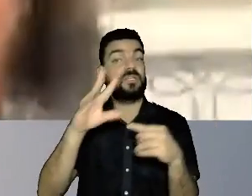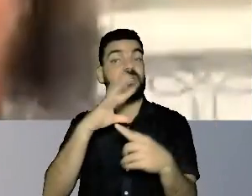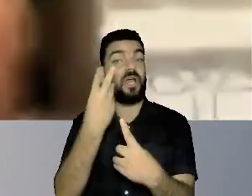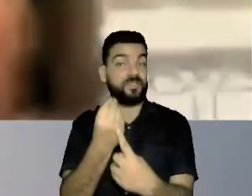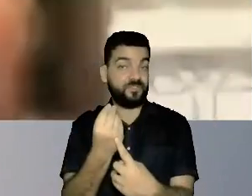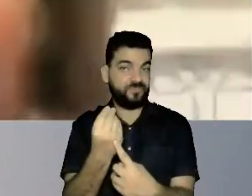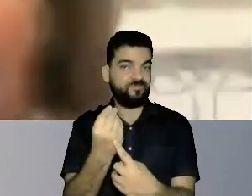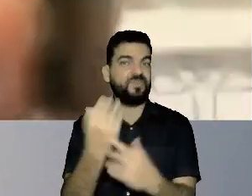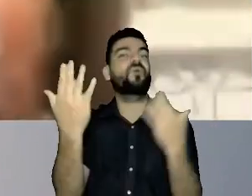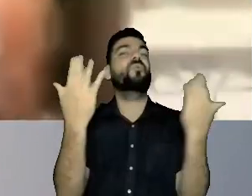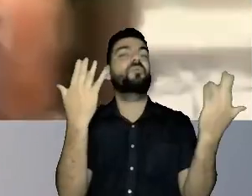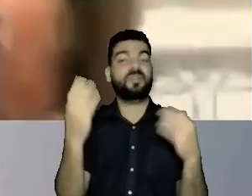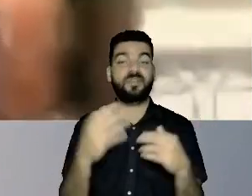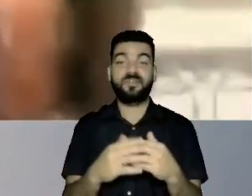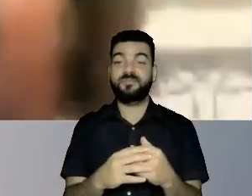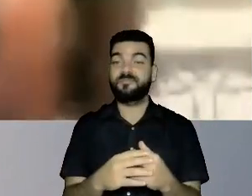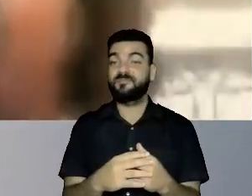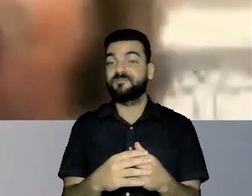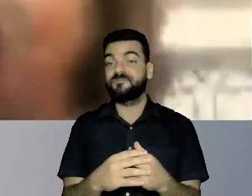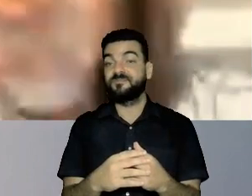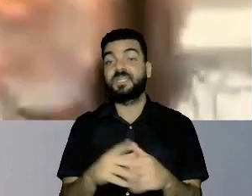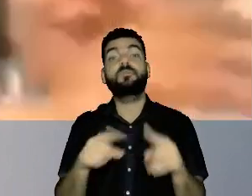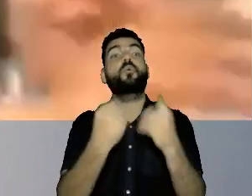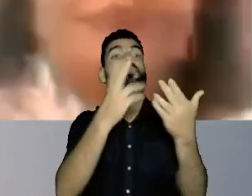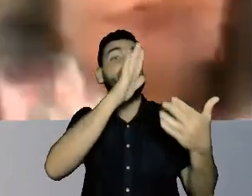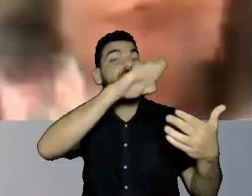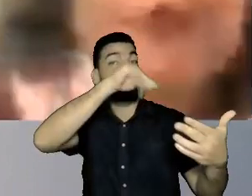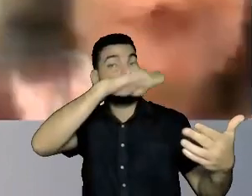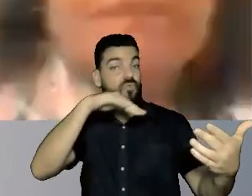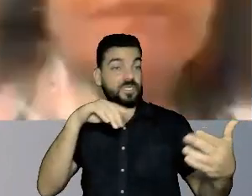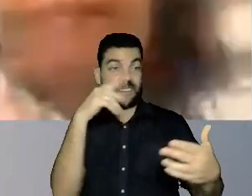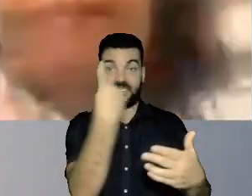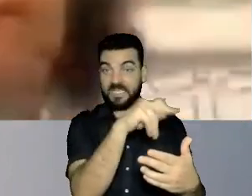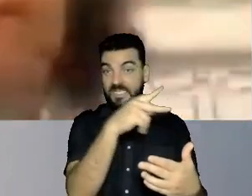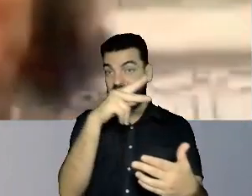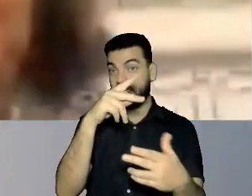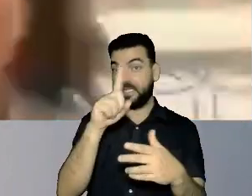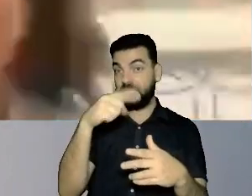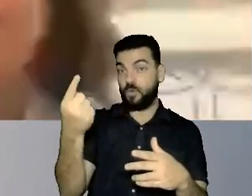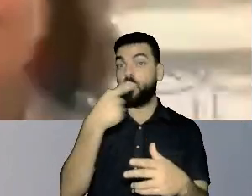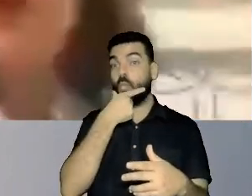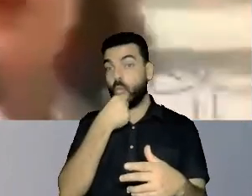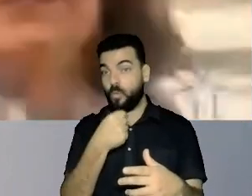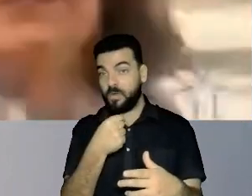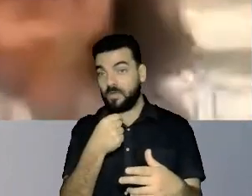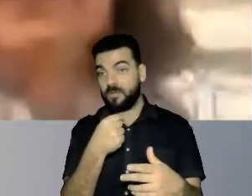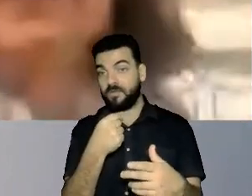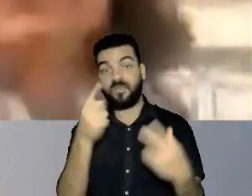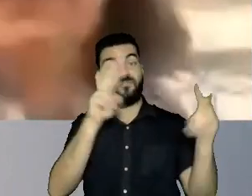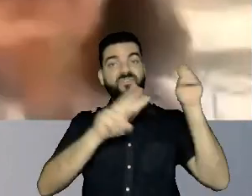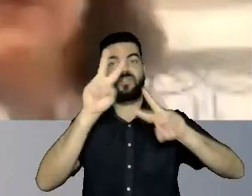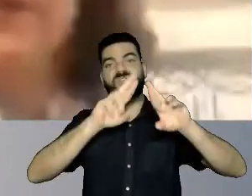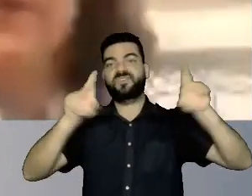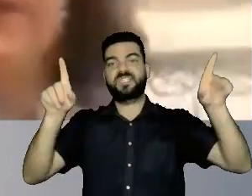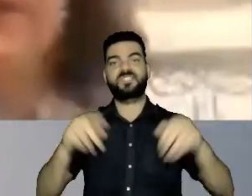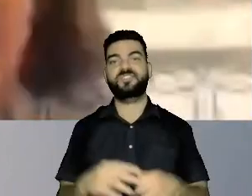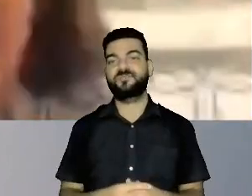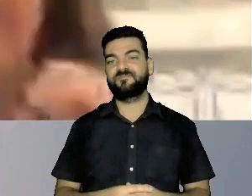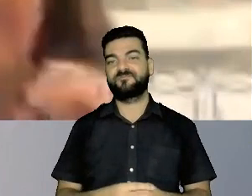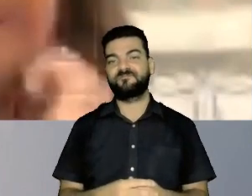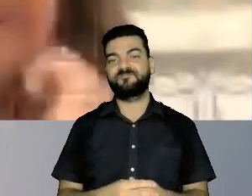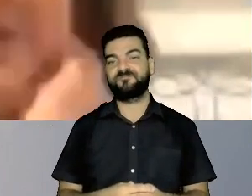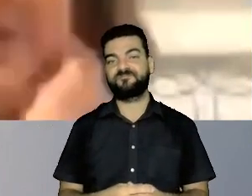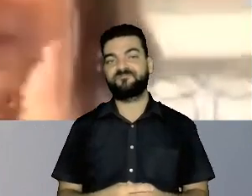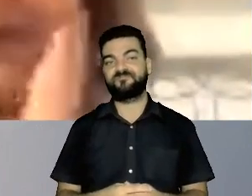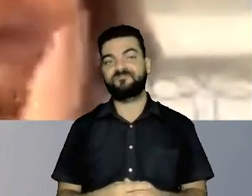Manet, Monet, entre outros da época, faziam, mostrando que até a própria pintura